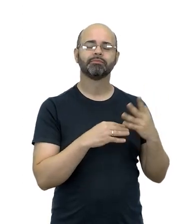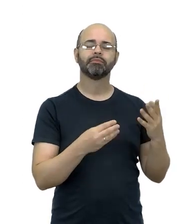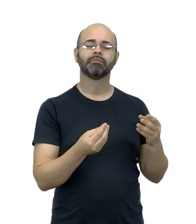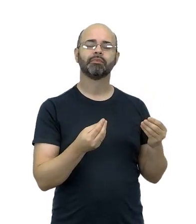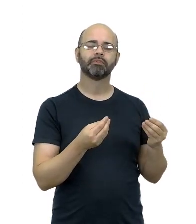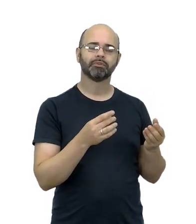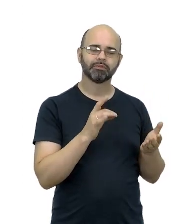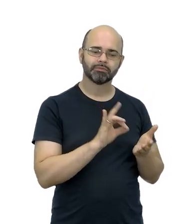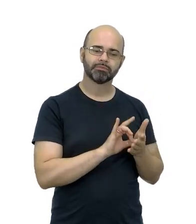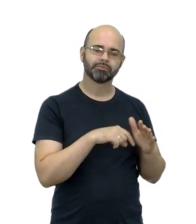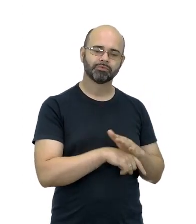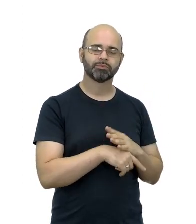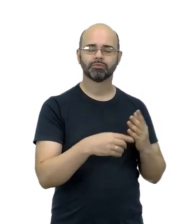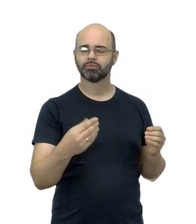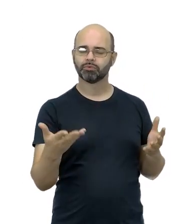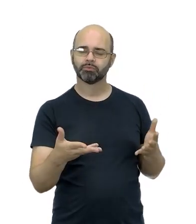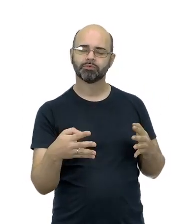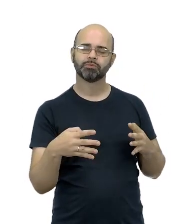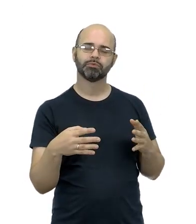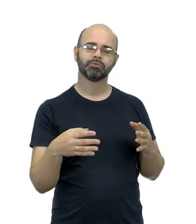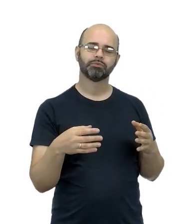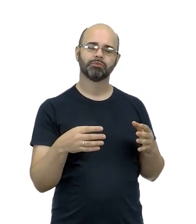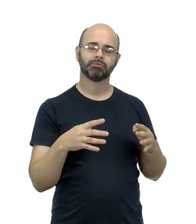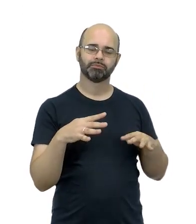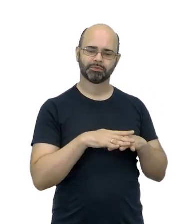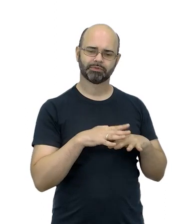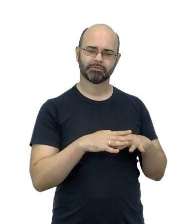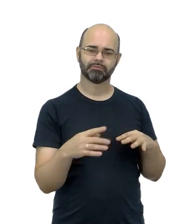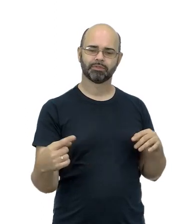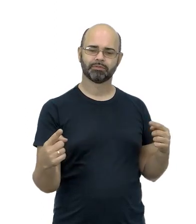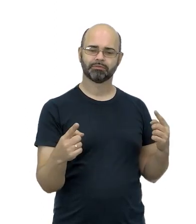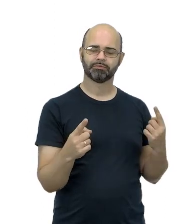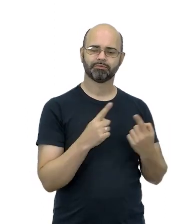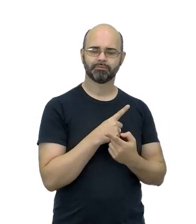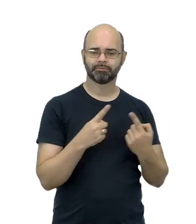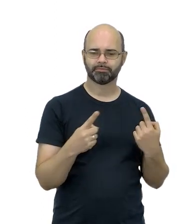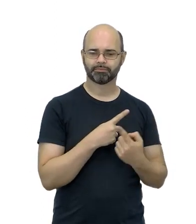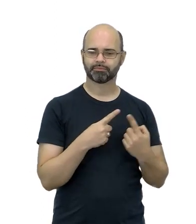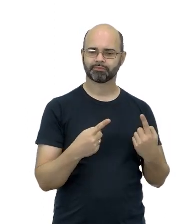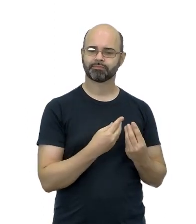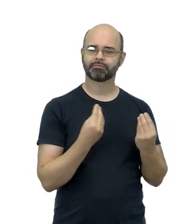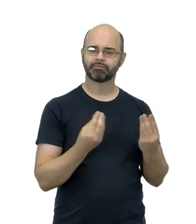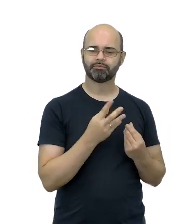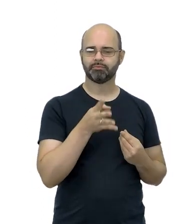geometria permeia esse diálogo entre os